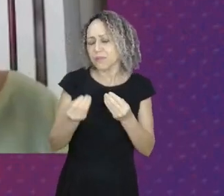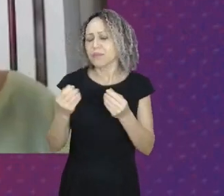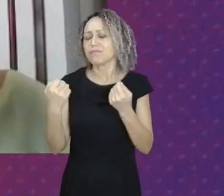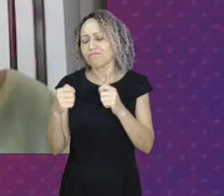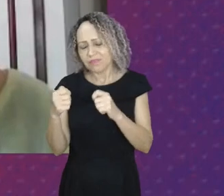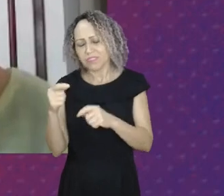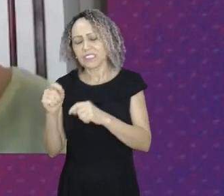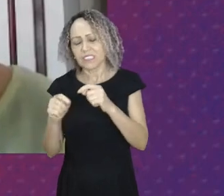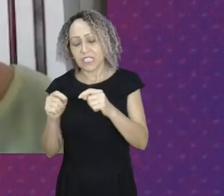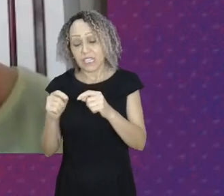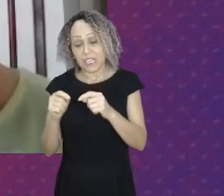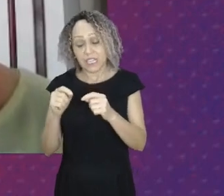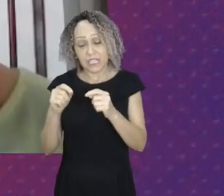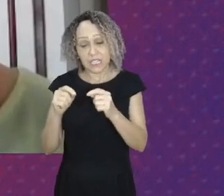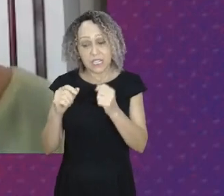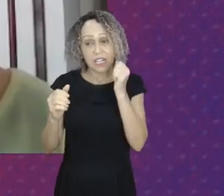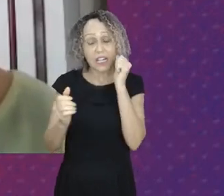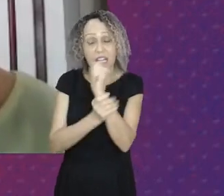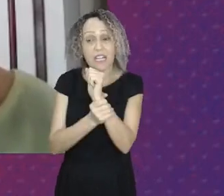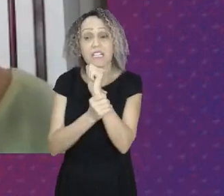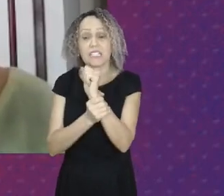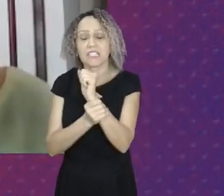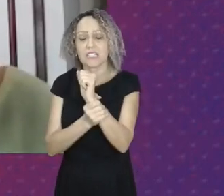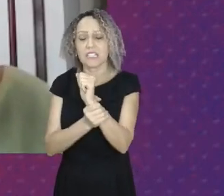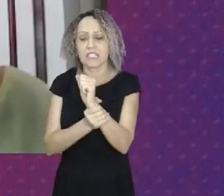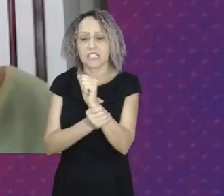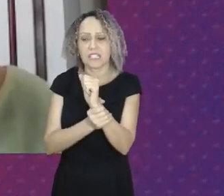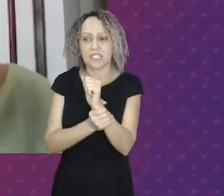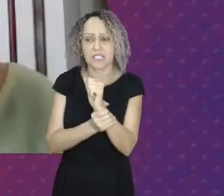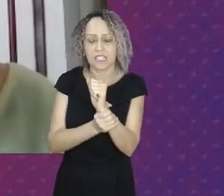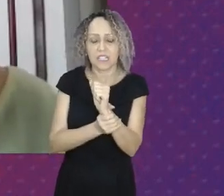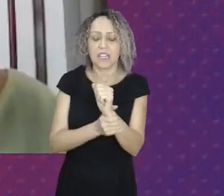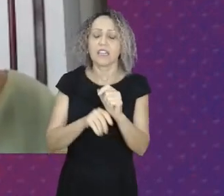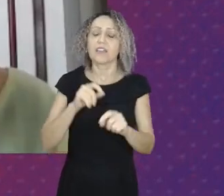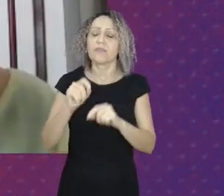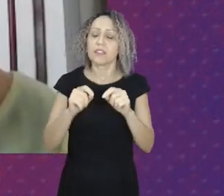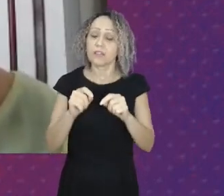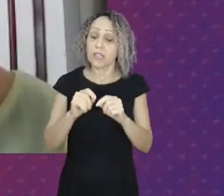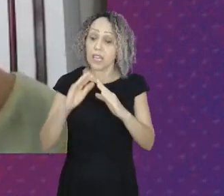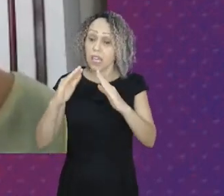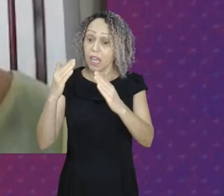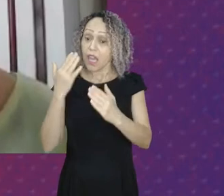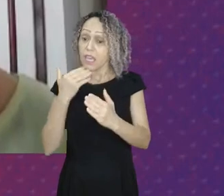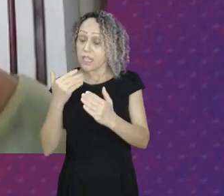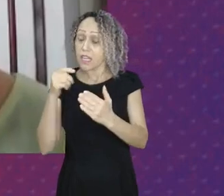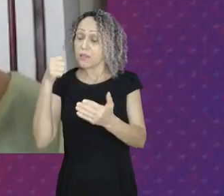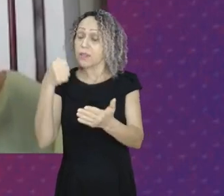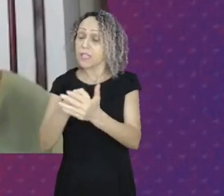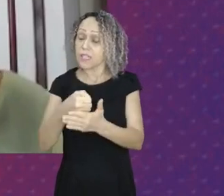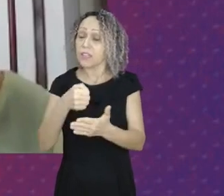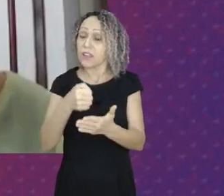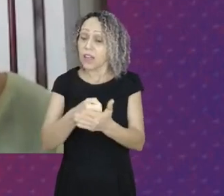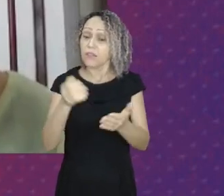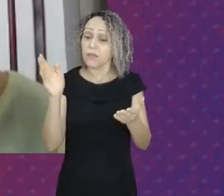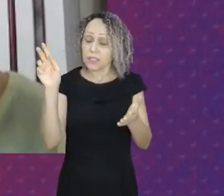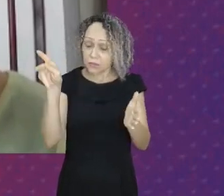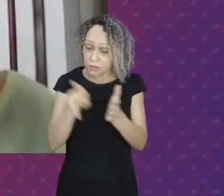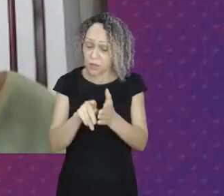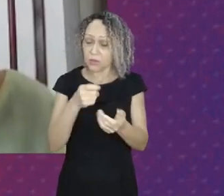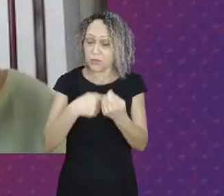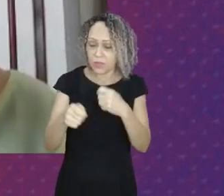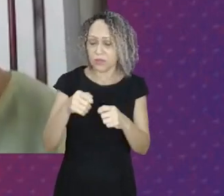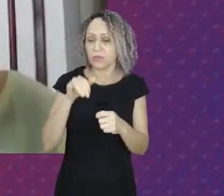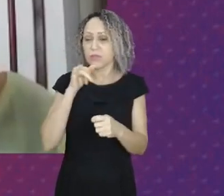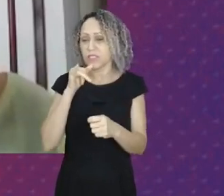do cardápio. Querem os parlamentares, em alguma medida, criar reserva de mercado para alguns produtos de